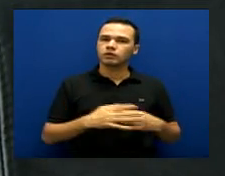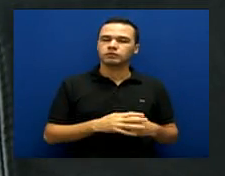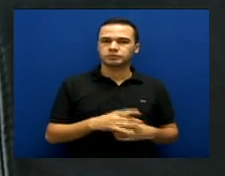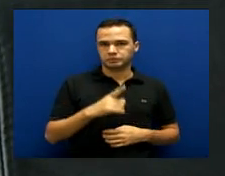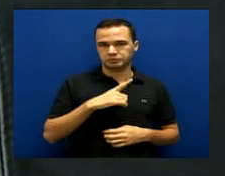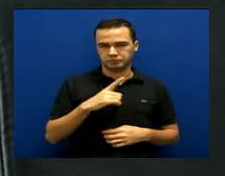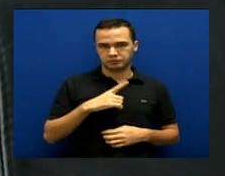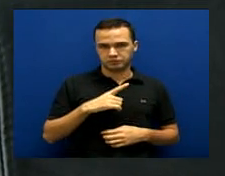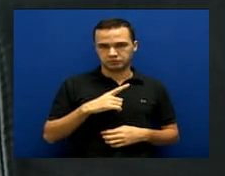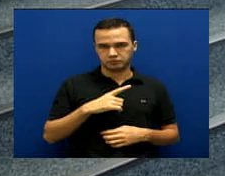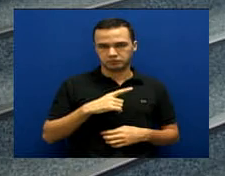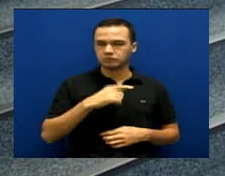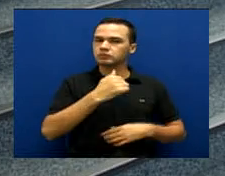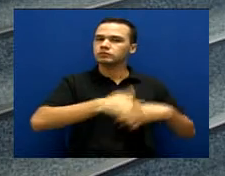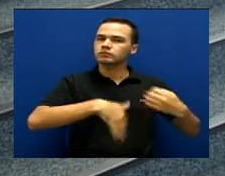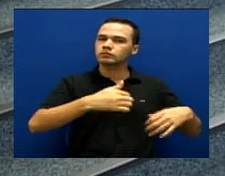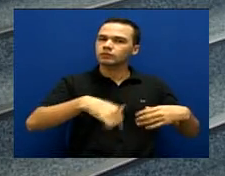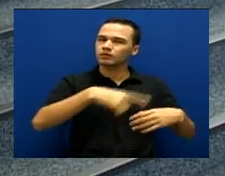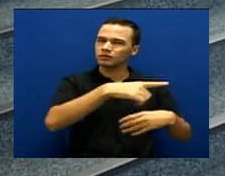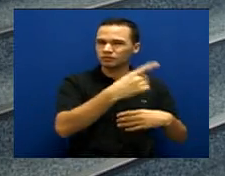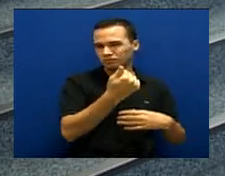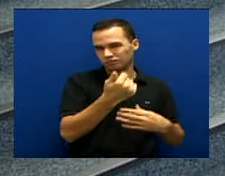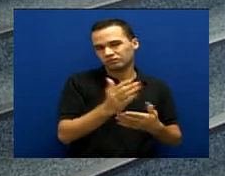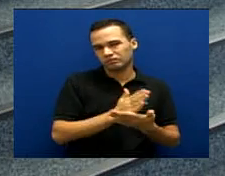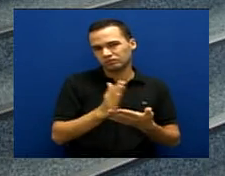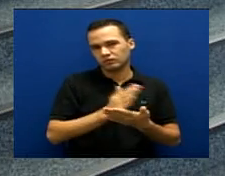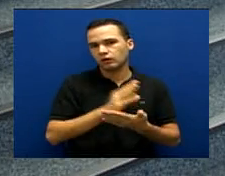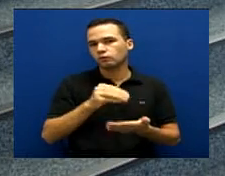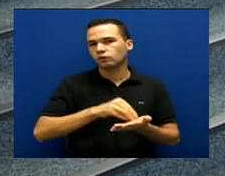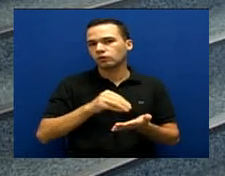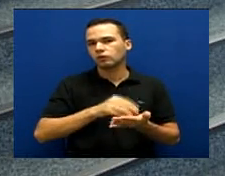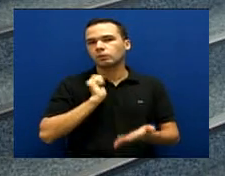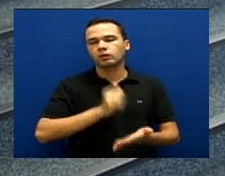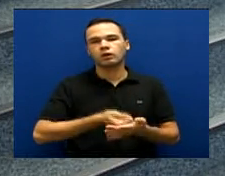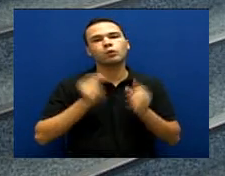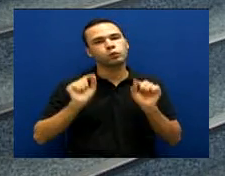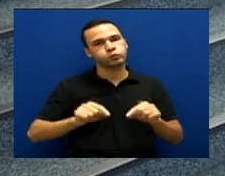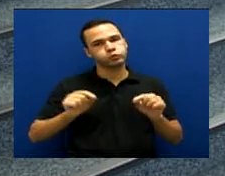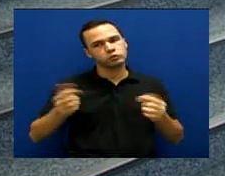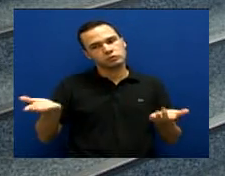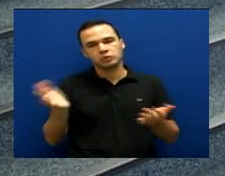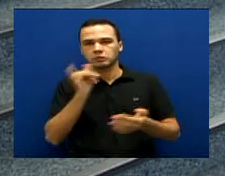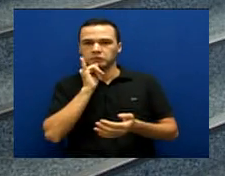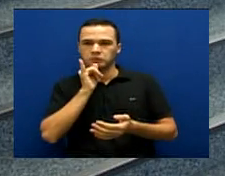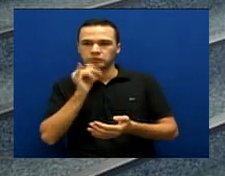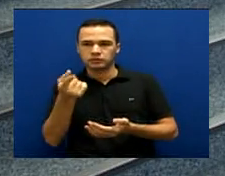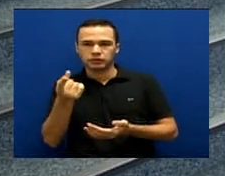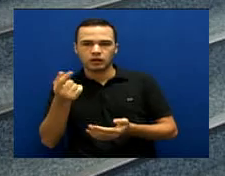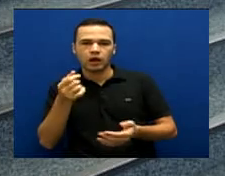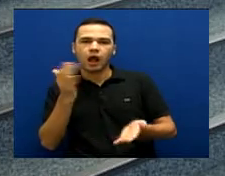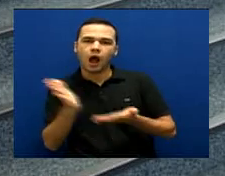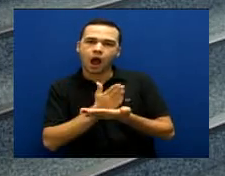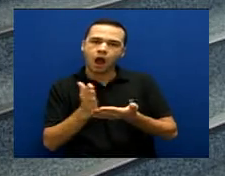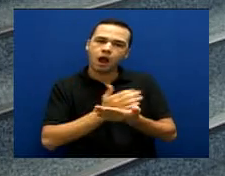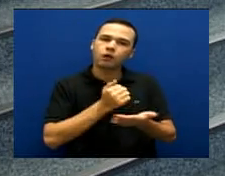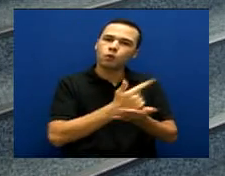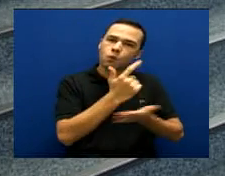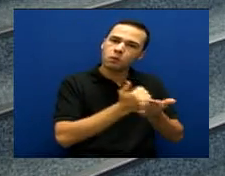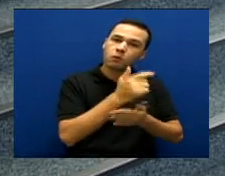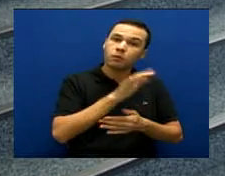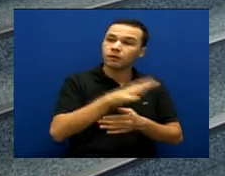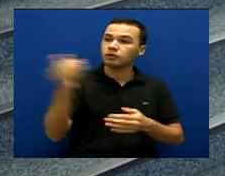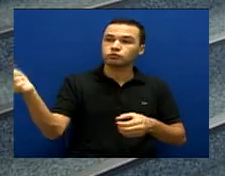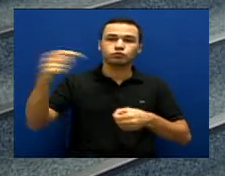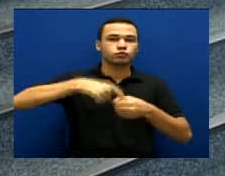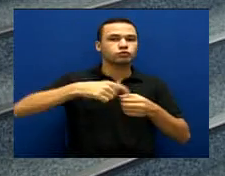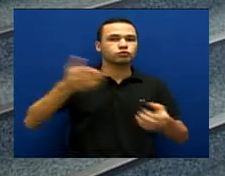nessa no o que estão inscritos em restos a pagar são é mercadorias e serviços que ainda não vieram estão registrados mas